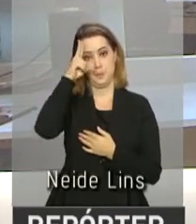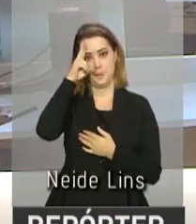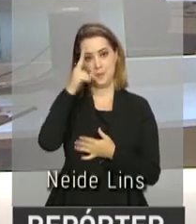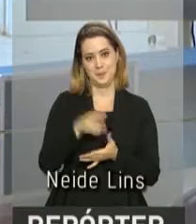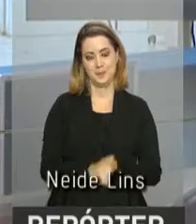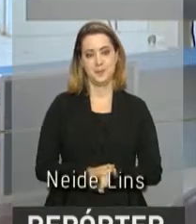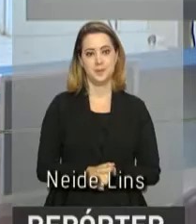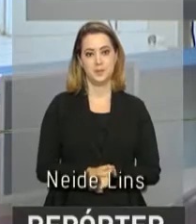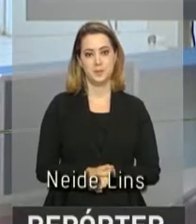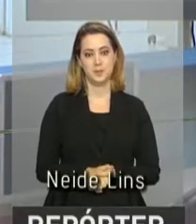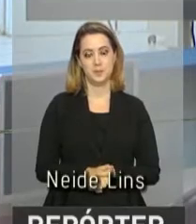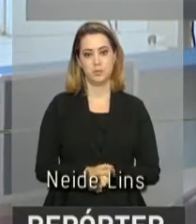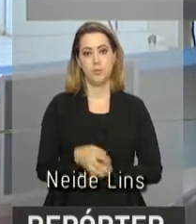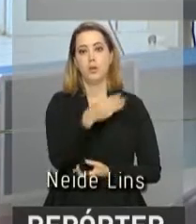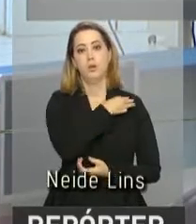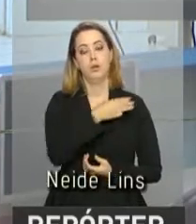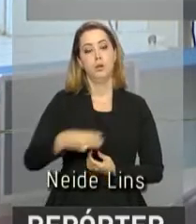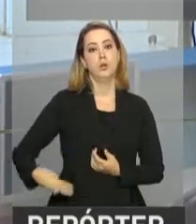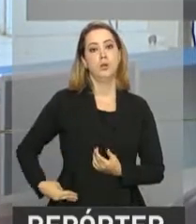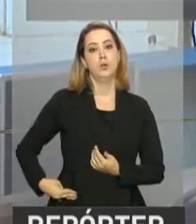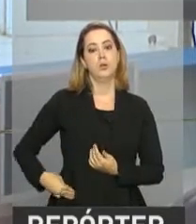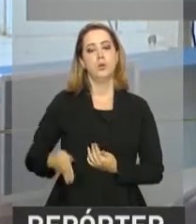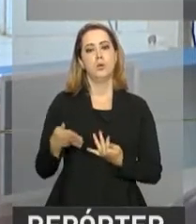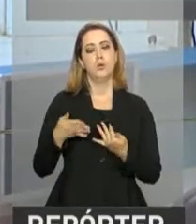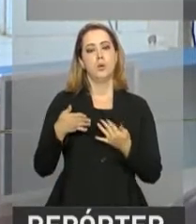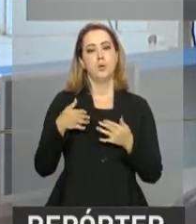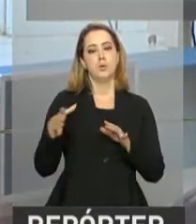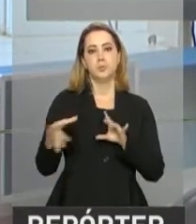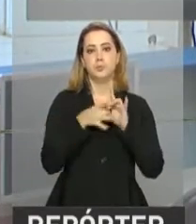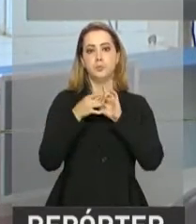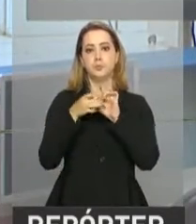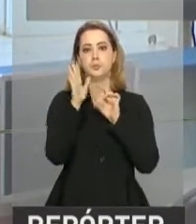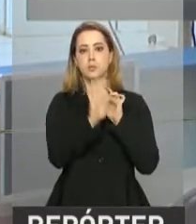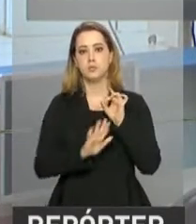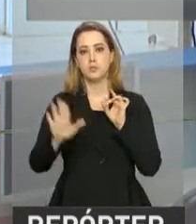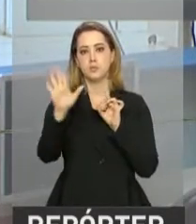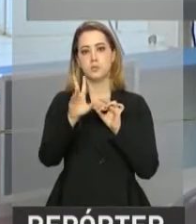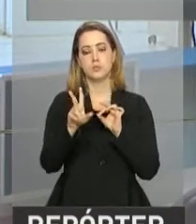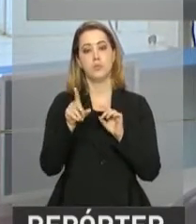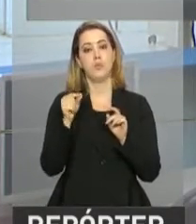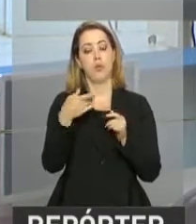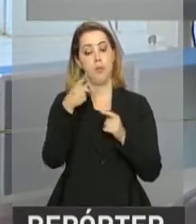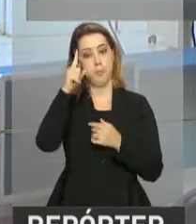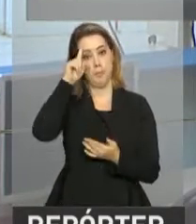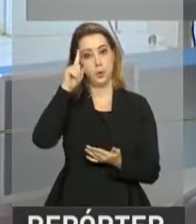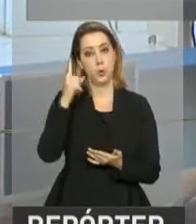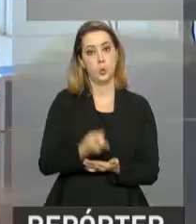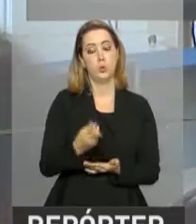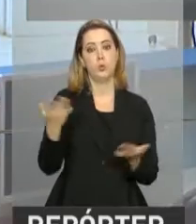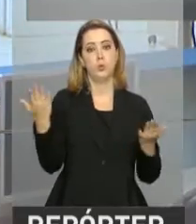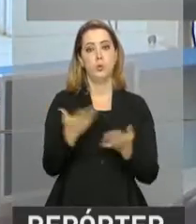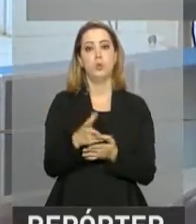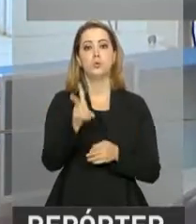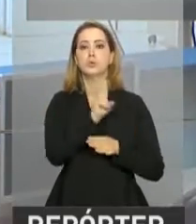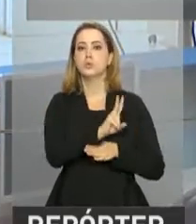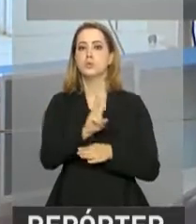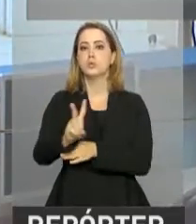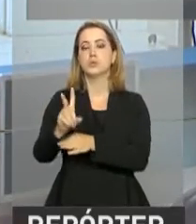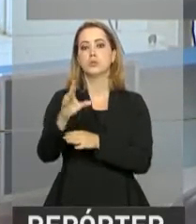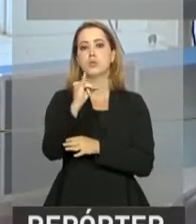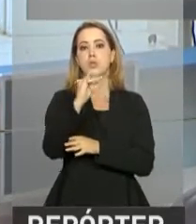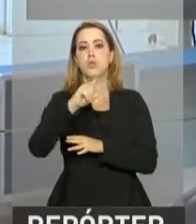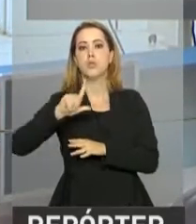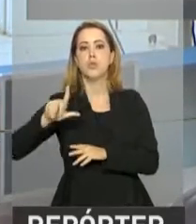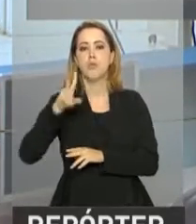feira o ministro da integração nacional é o de barbalho determinou hoje que a defesa civil faça uma vistoria em